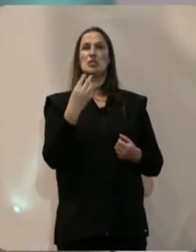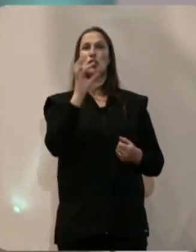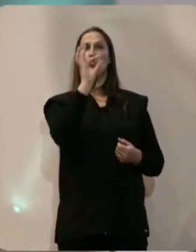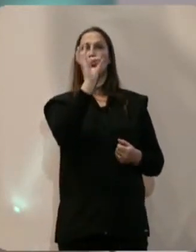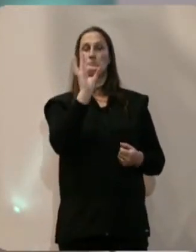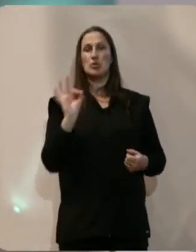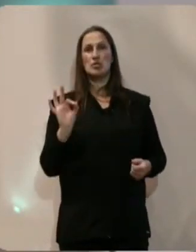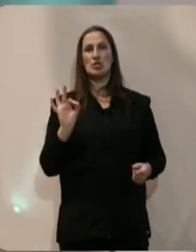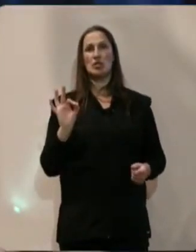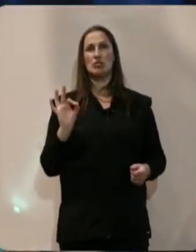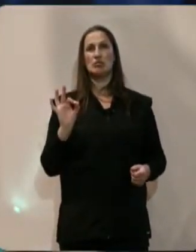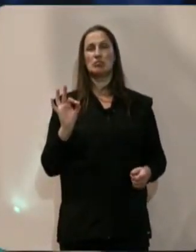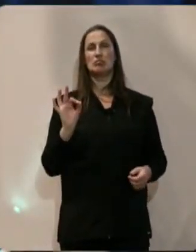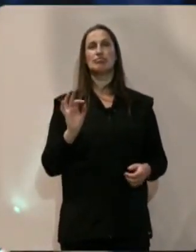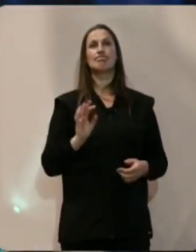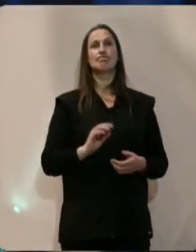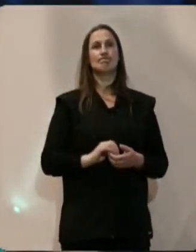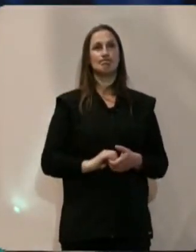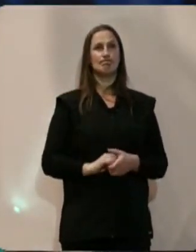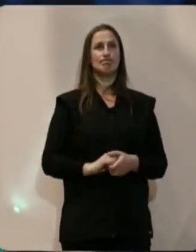14%.